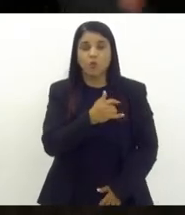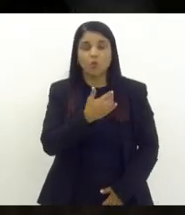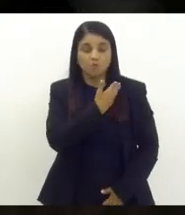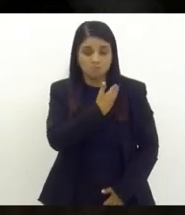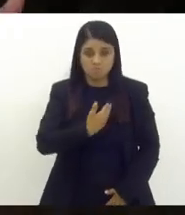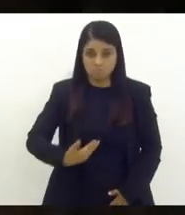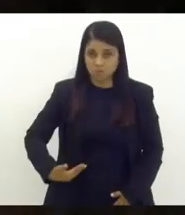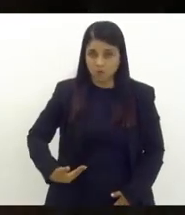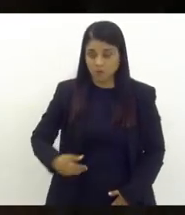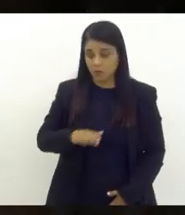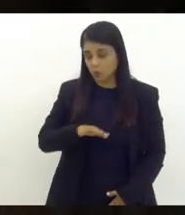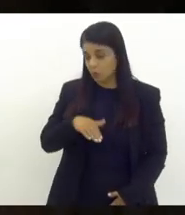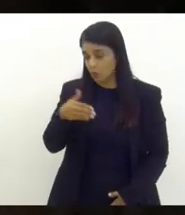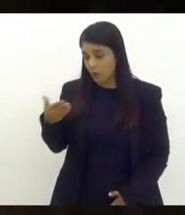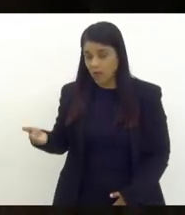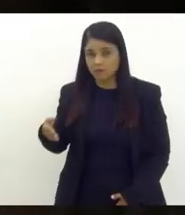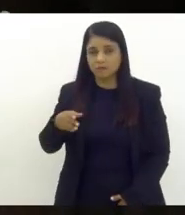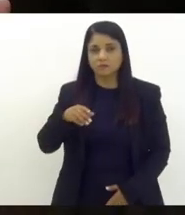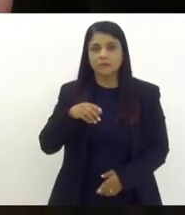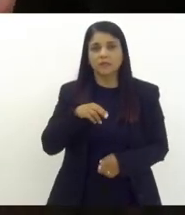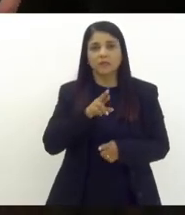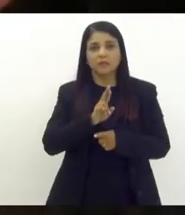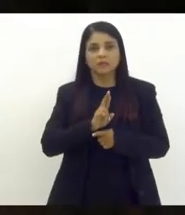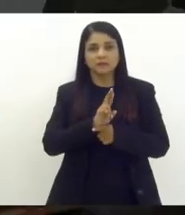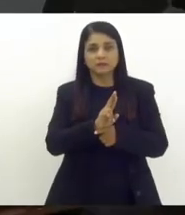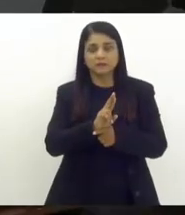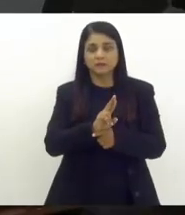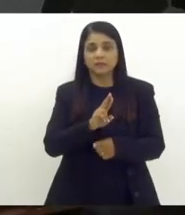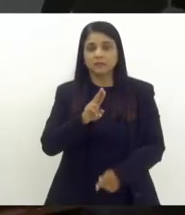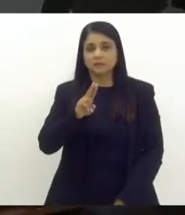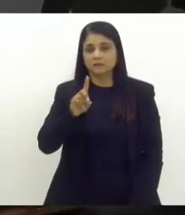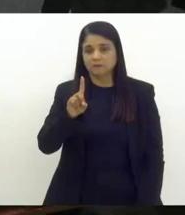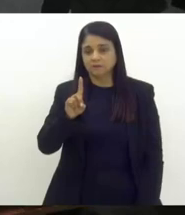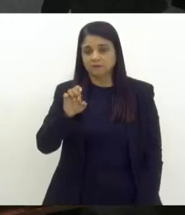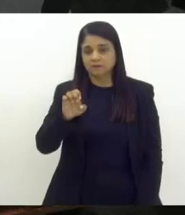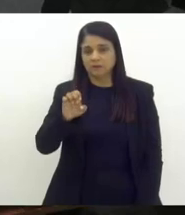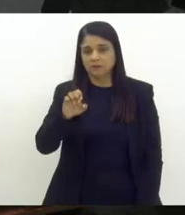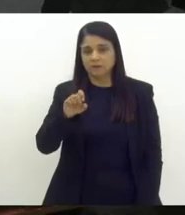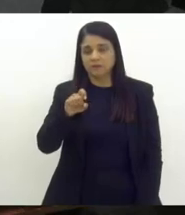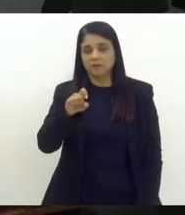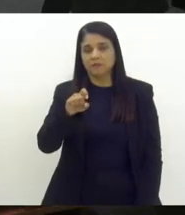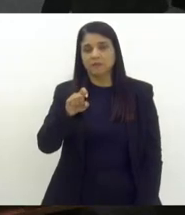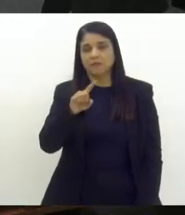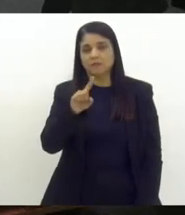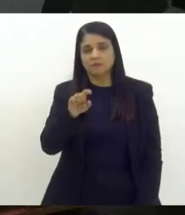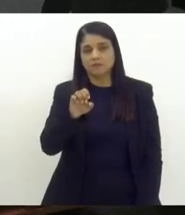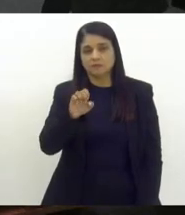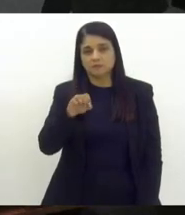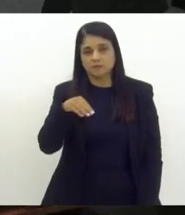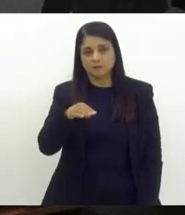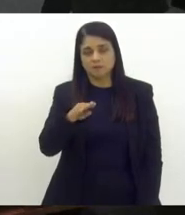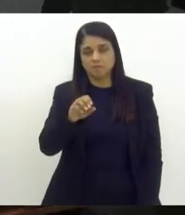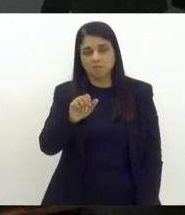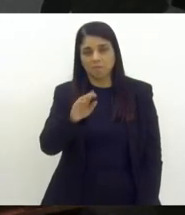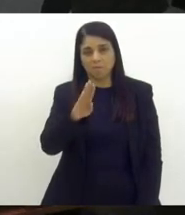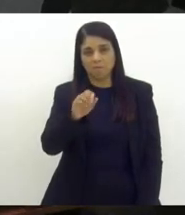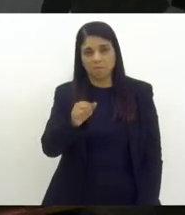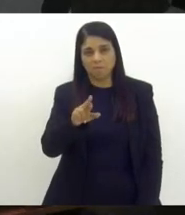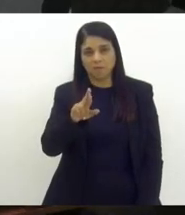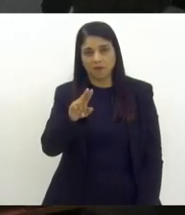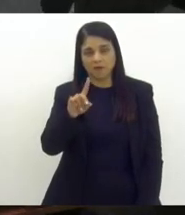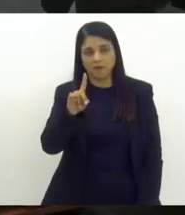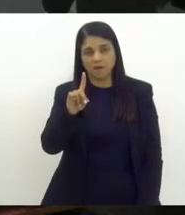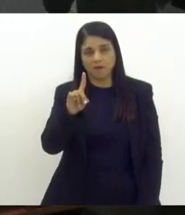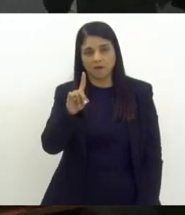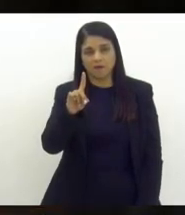meu lado da desembargadora Sueli Eu imagino essa essa luta que as mulheres elas enfrentam